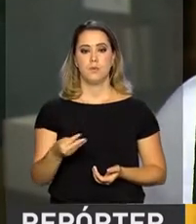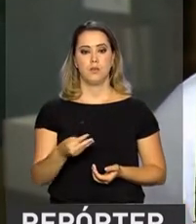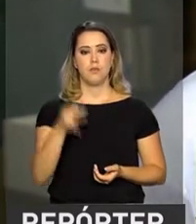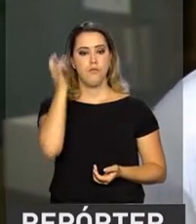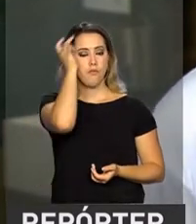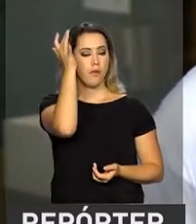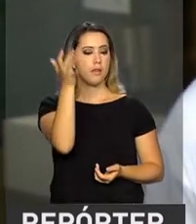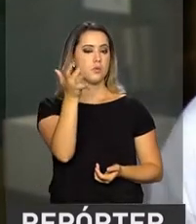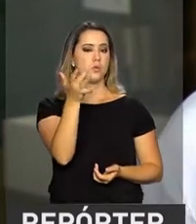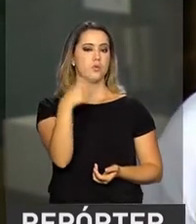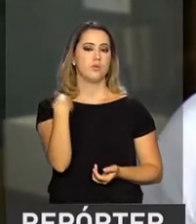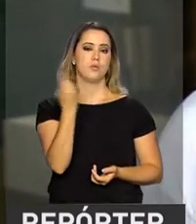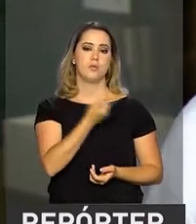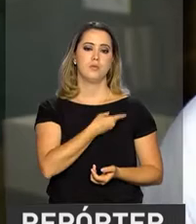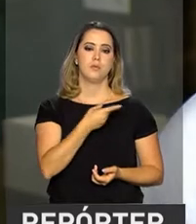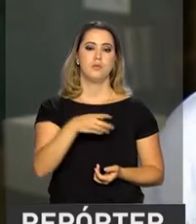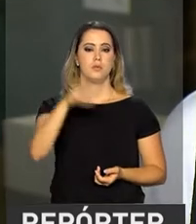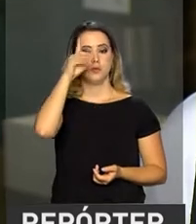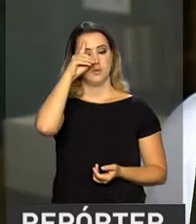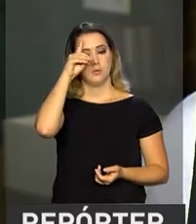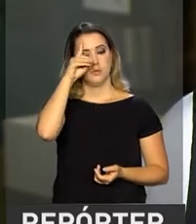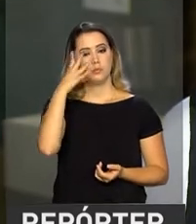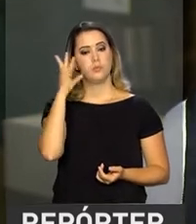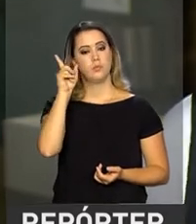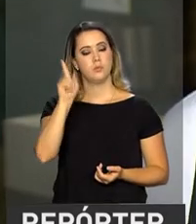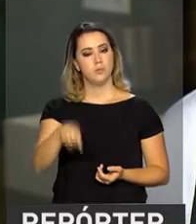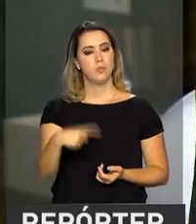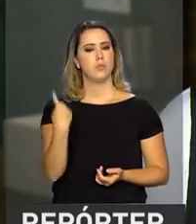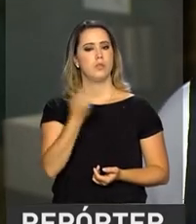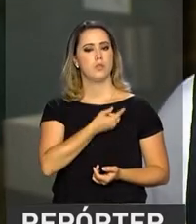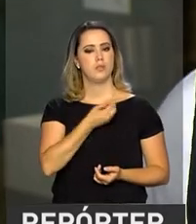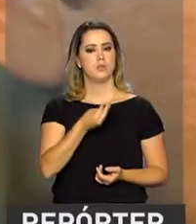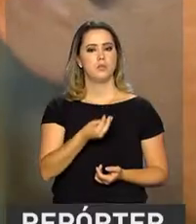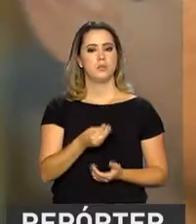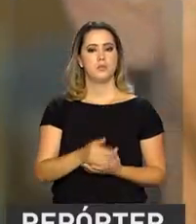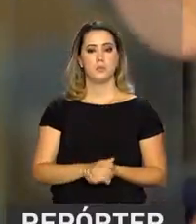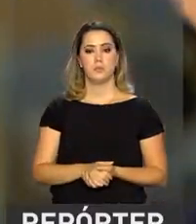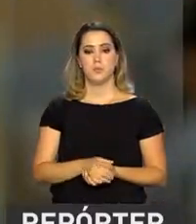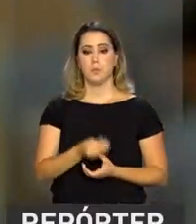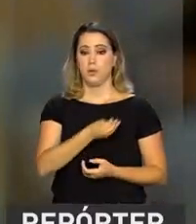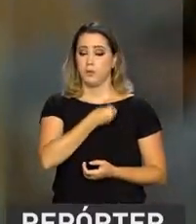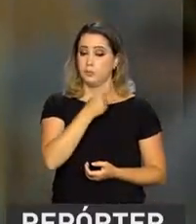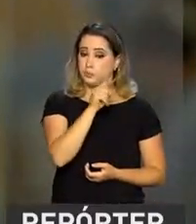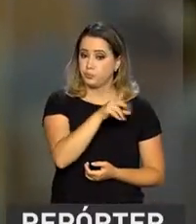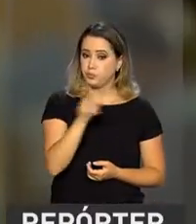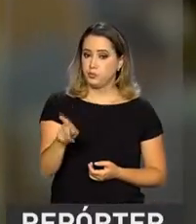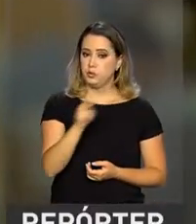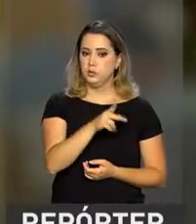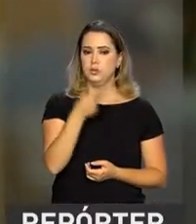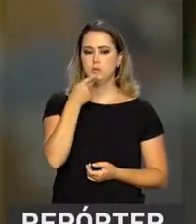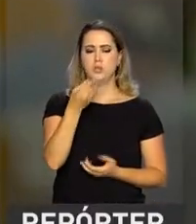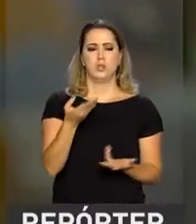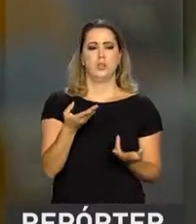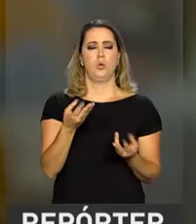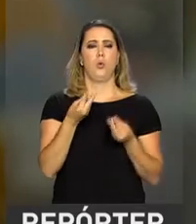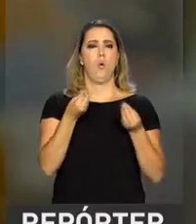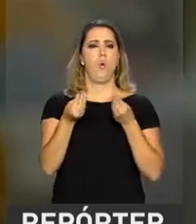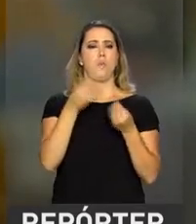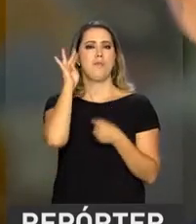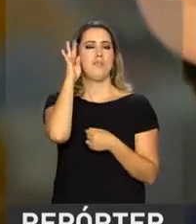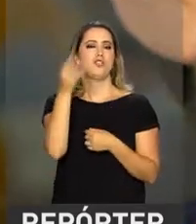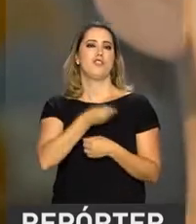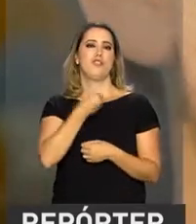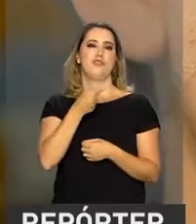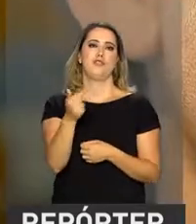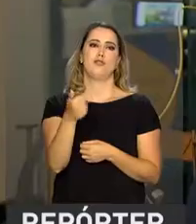Facilita o nosso dia a dia, o nosso cotidiano. Este professor não consegue imaginar a vida moderna